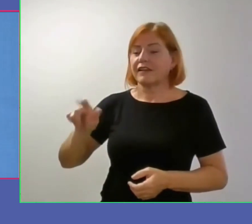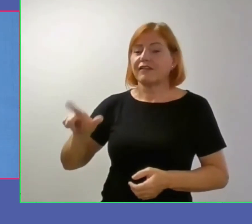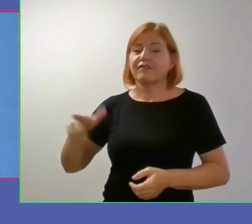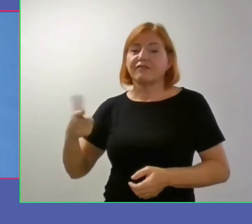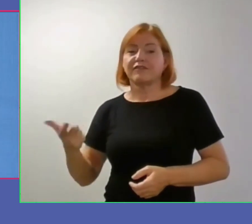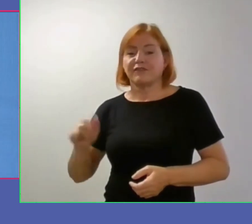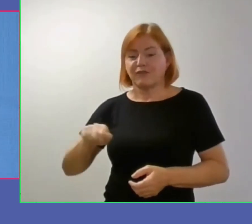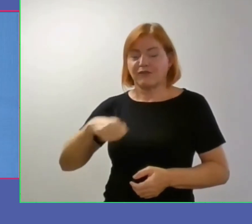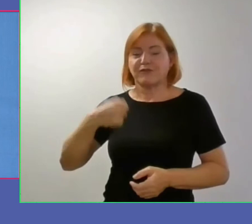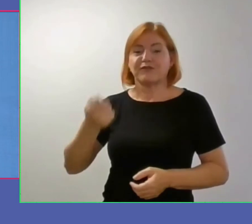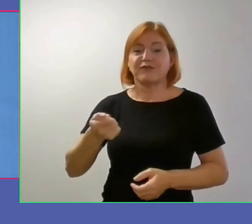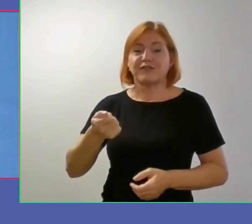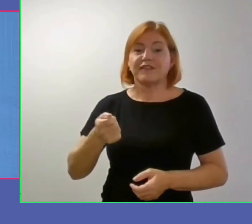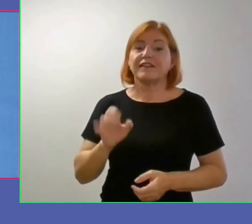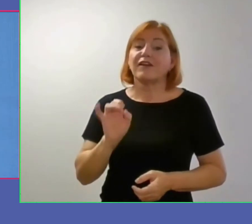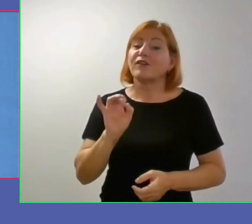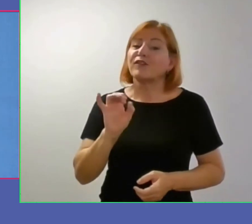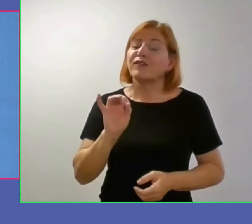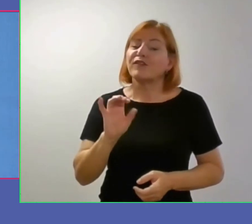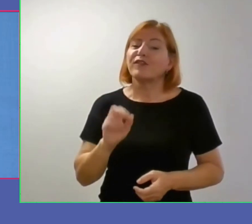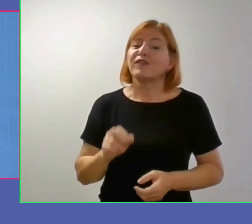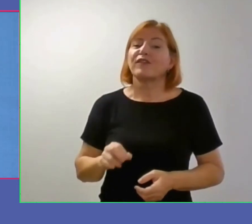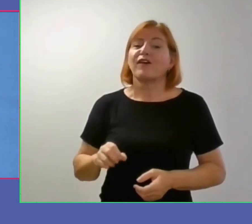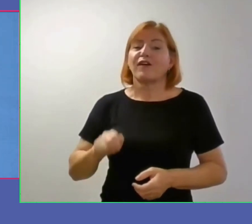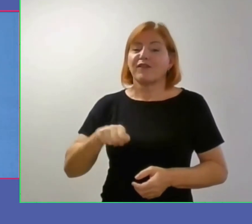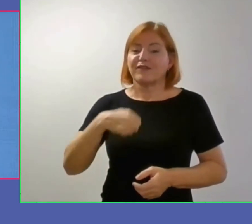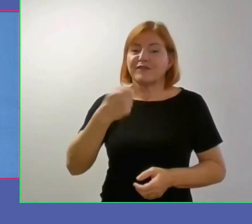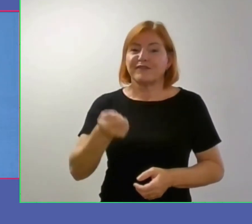final do capítulo, deixa eu ver aqui,